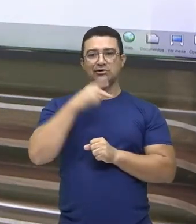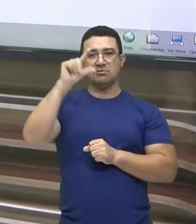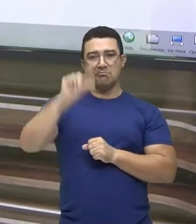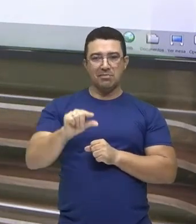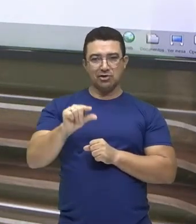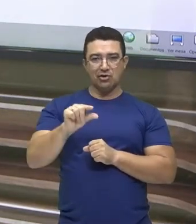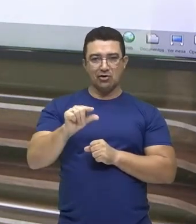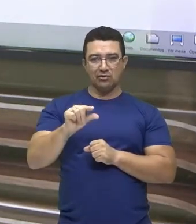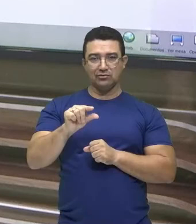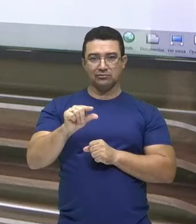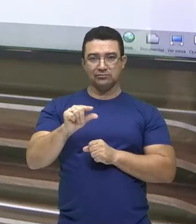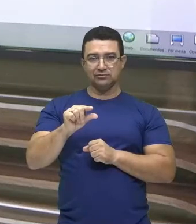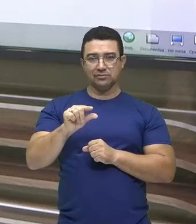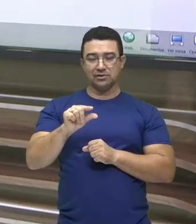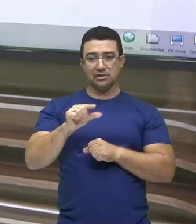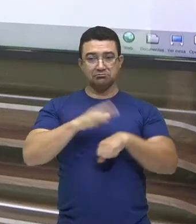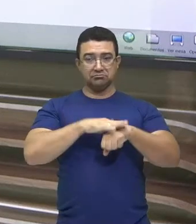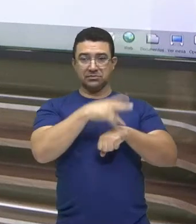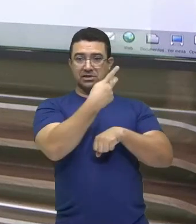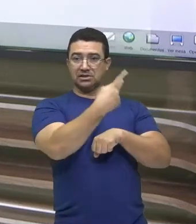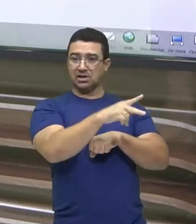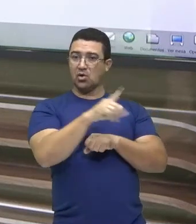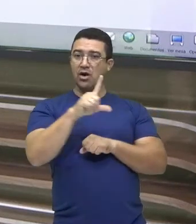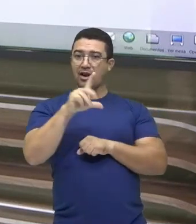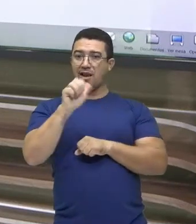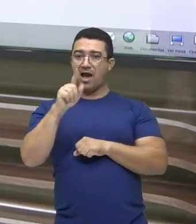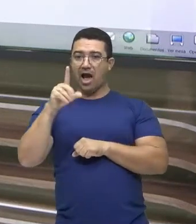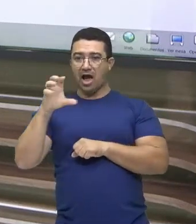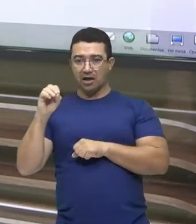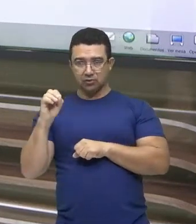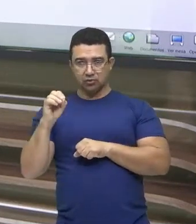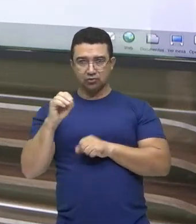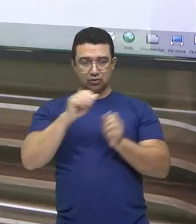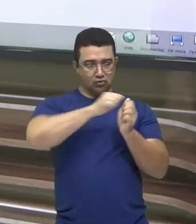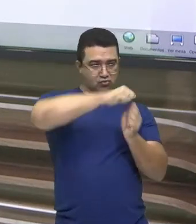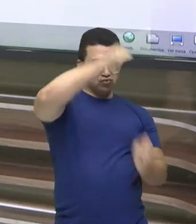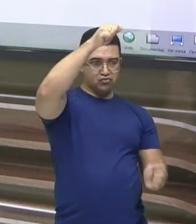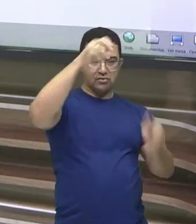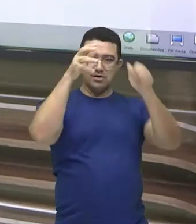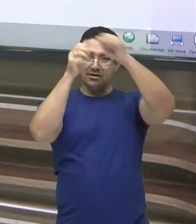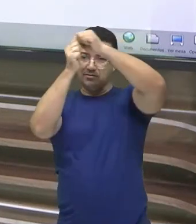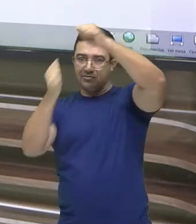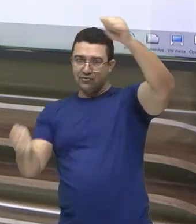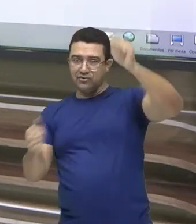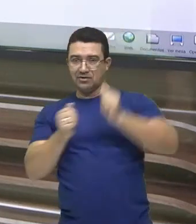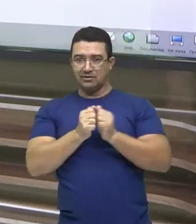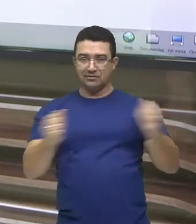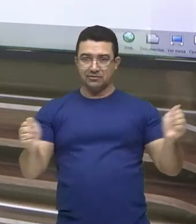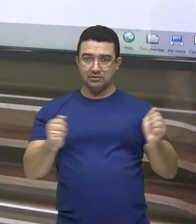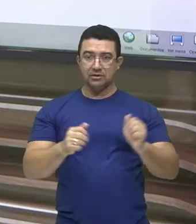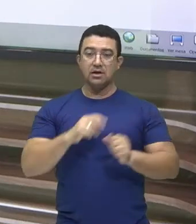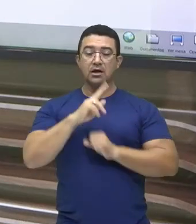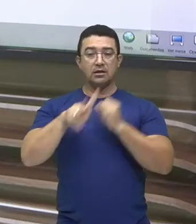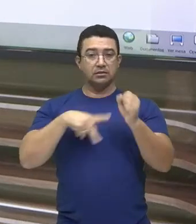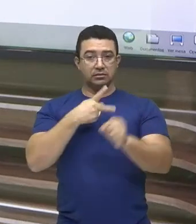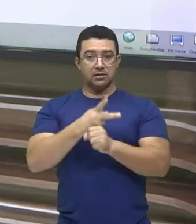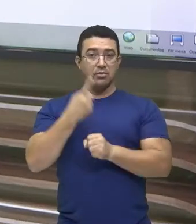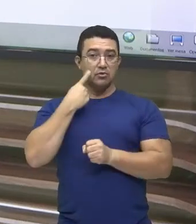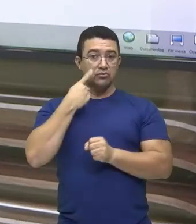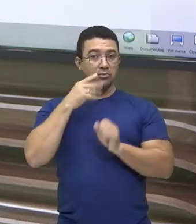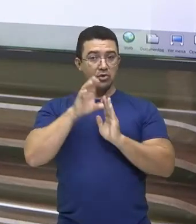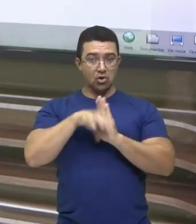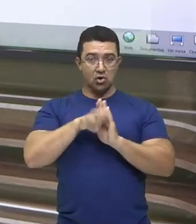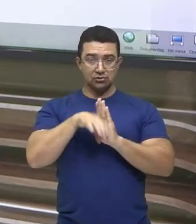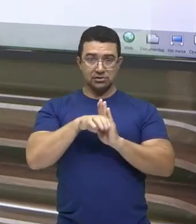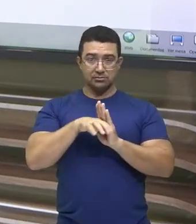menor que um de seus lados, tá? Essa é a condição de existência de um triângulo, tá? Então a gente vai se valer desse conceito para a